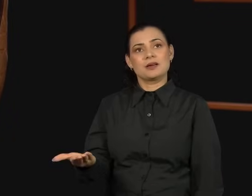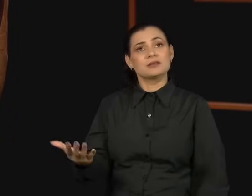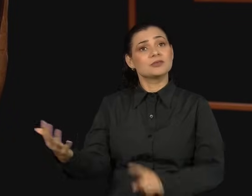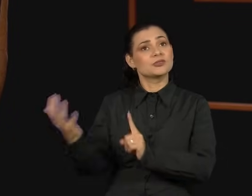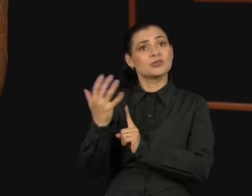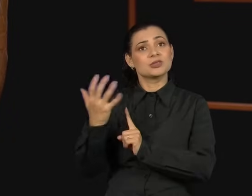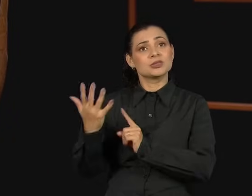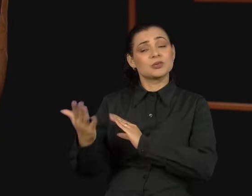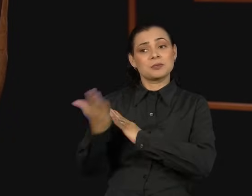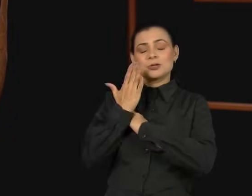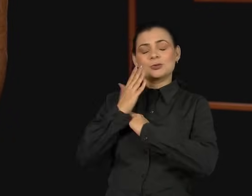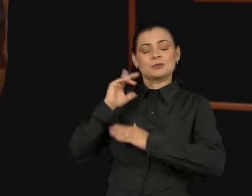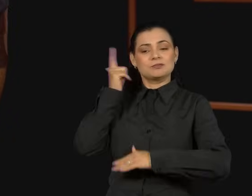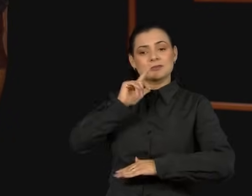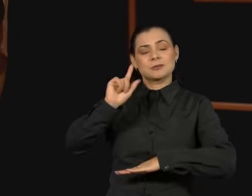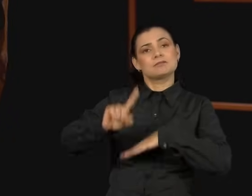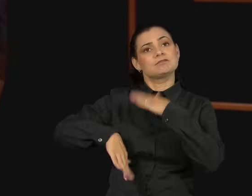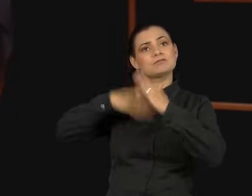isso